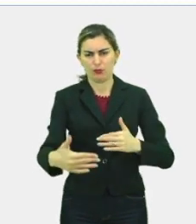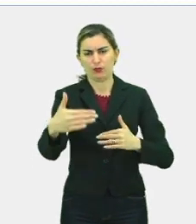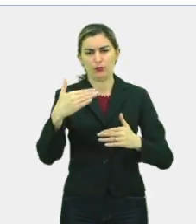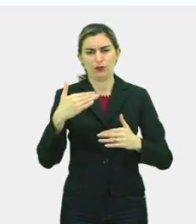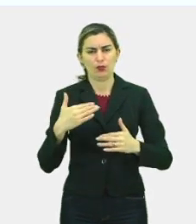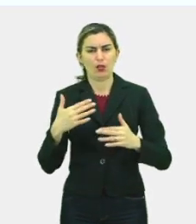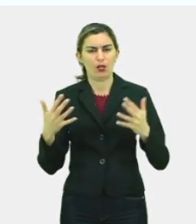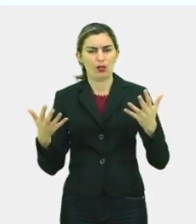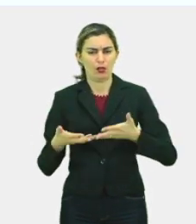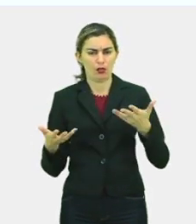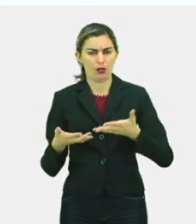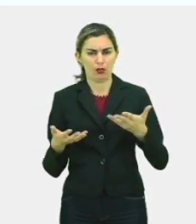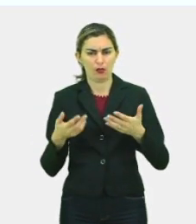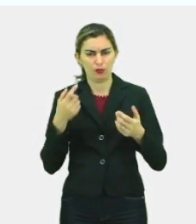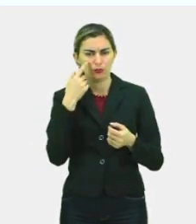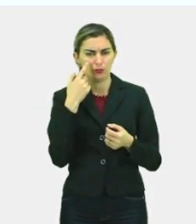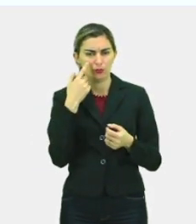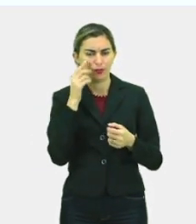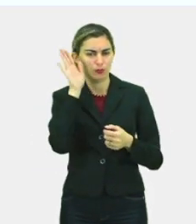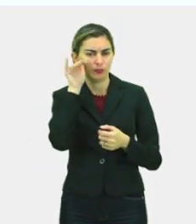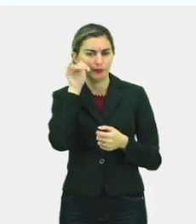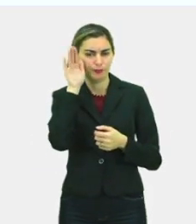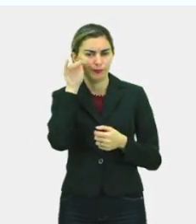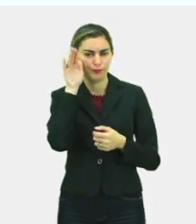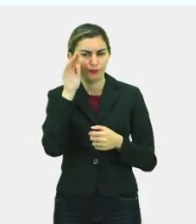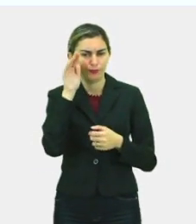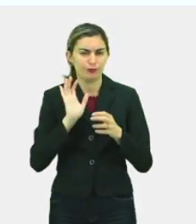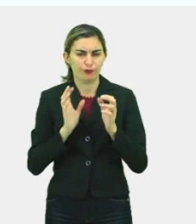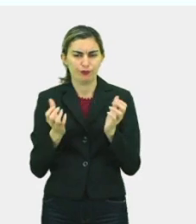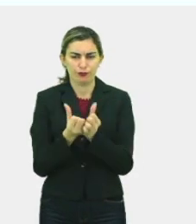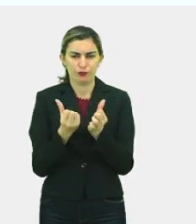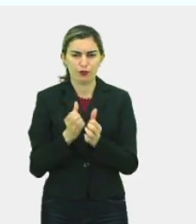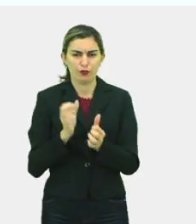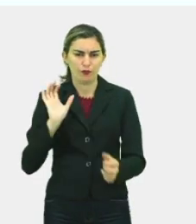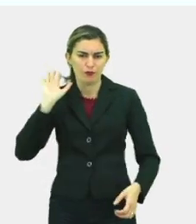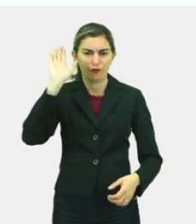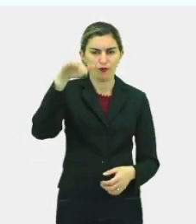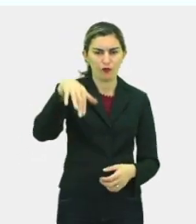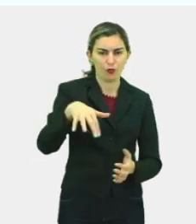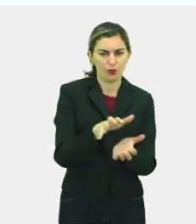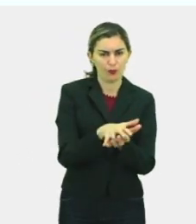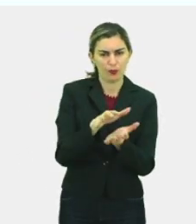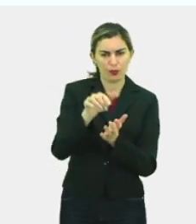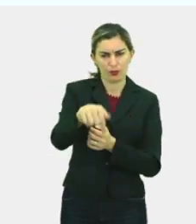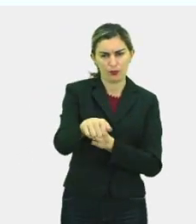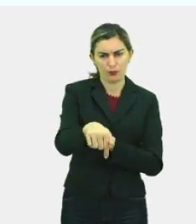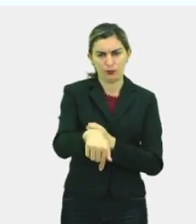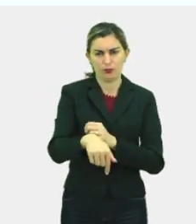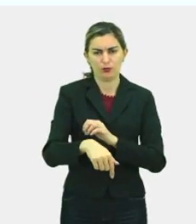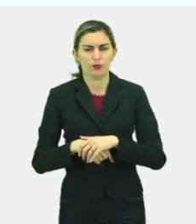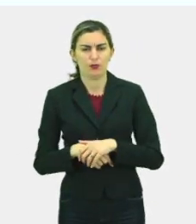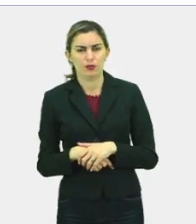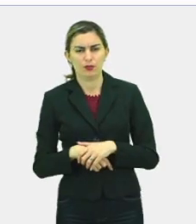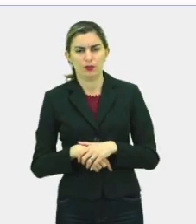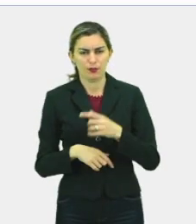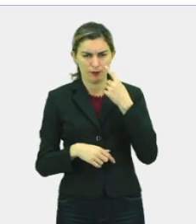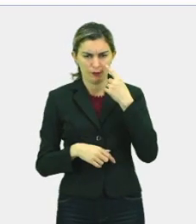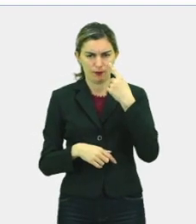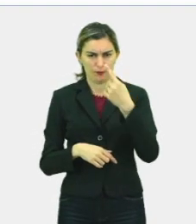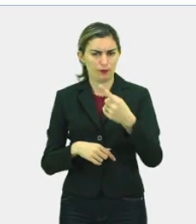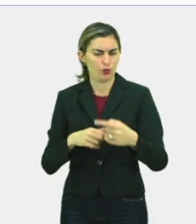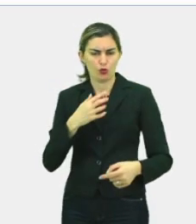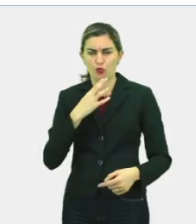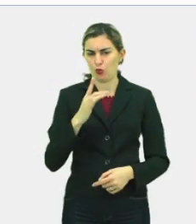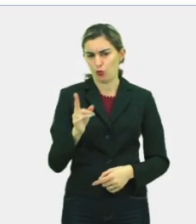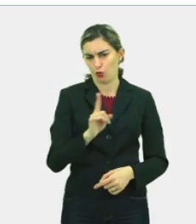vai. Agora a gente vai ver uma curiosidade do vôlei de uma pernambucana jogadora de vôlei.